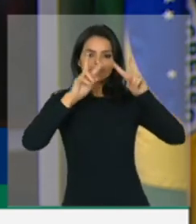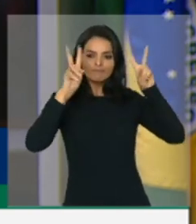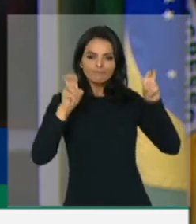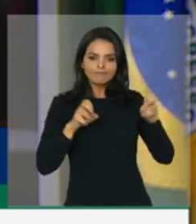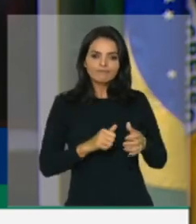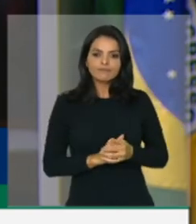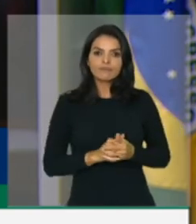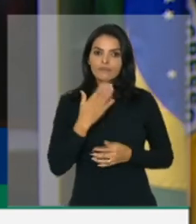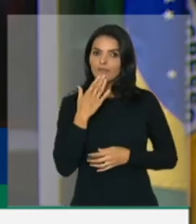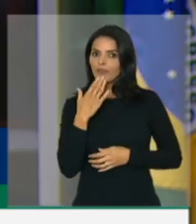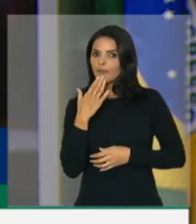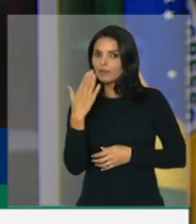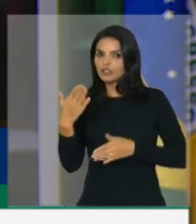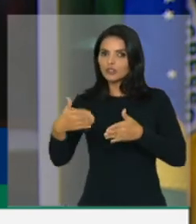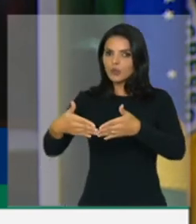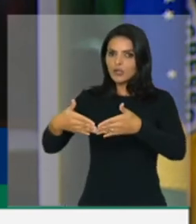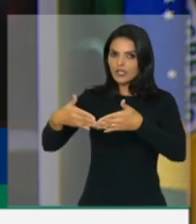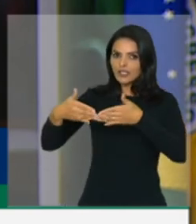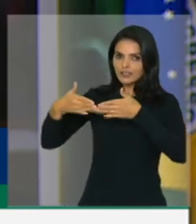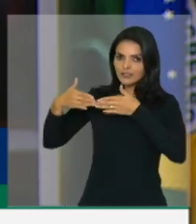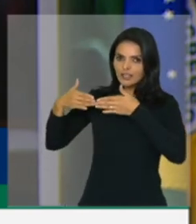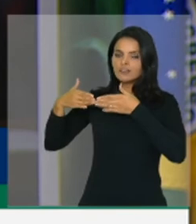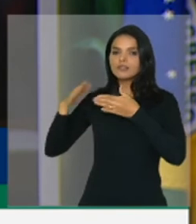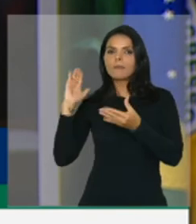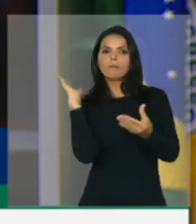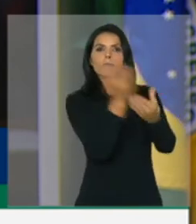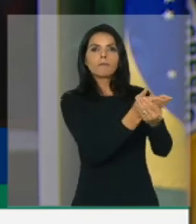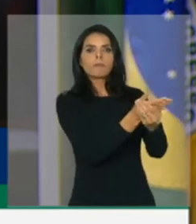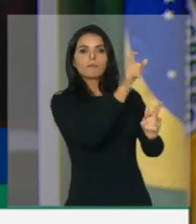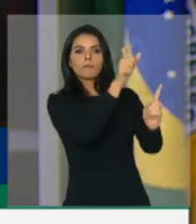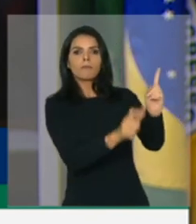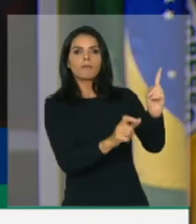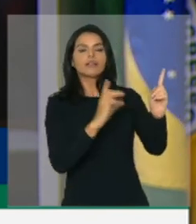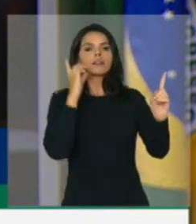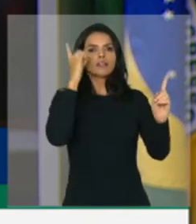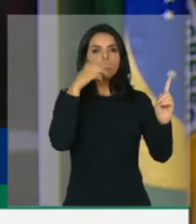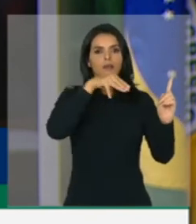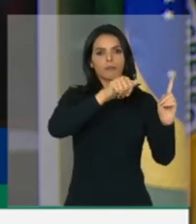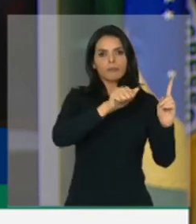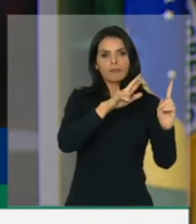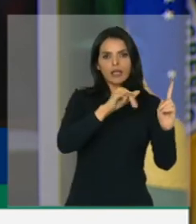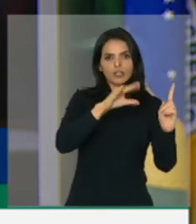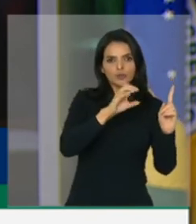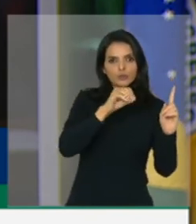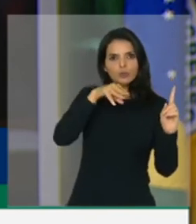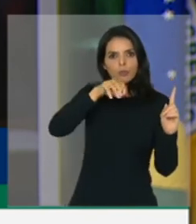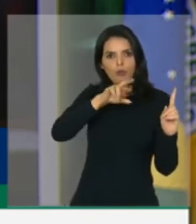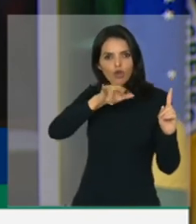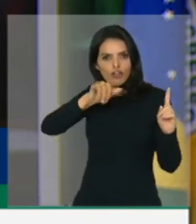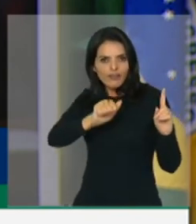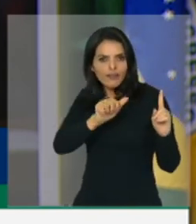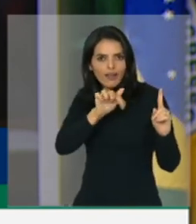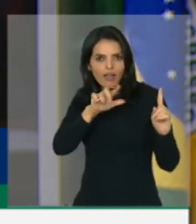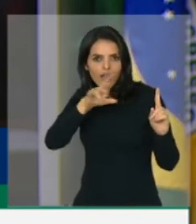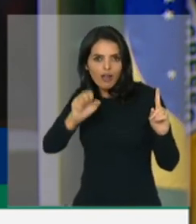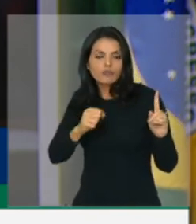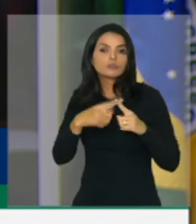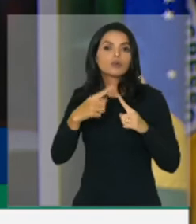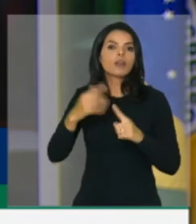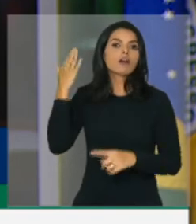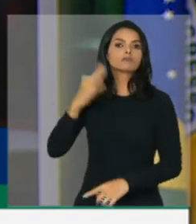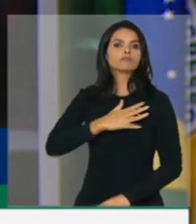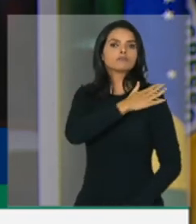do pedido de licença para processar o deputado Márcio Moreira Alves, exigido pela